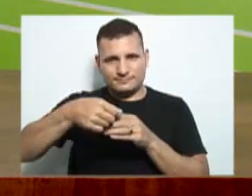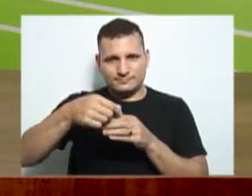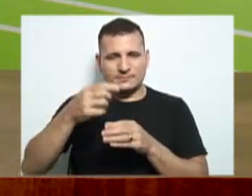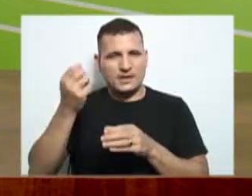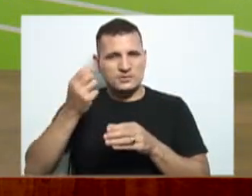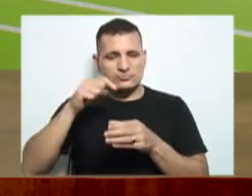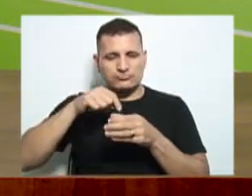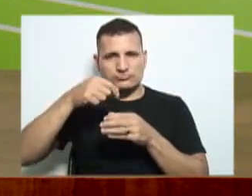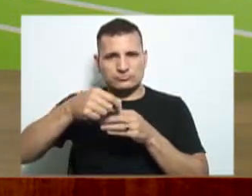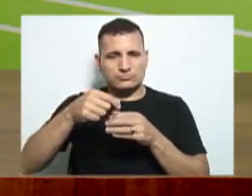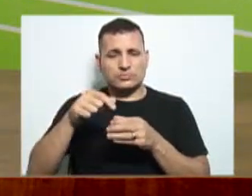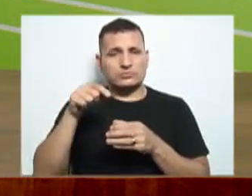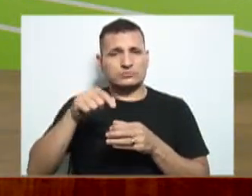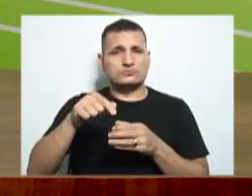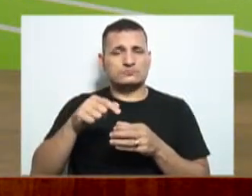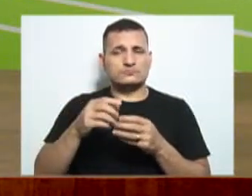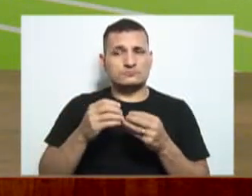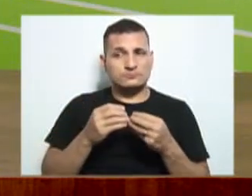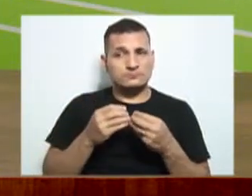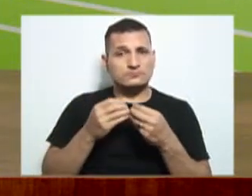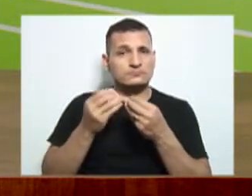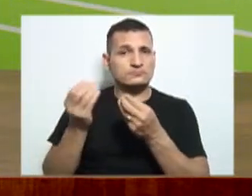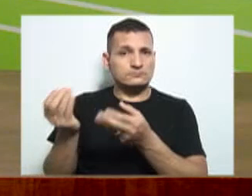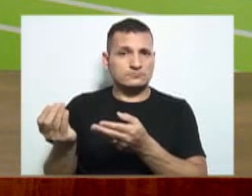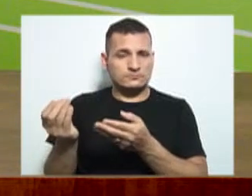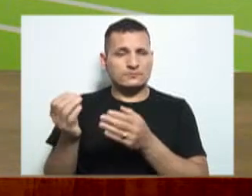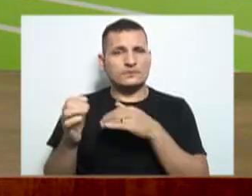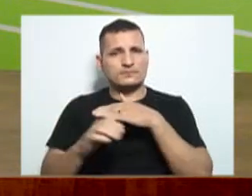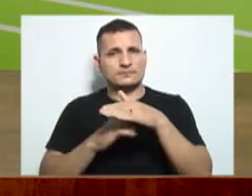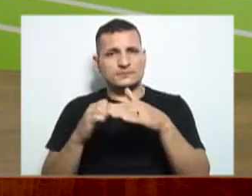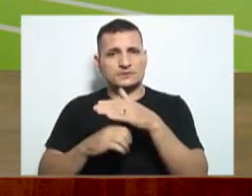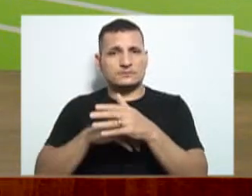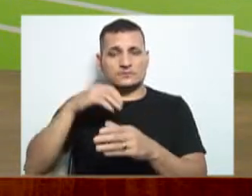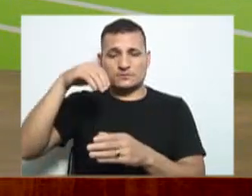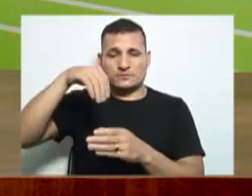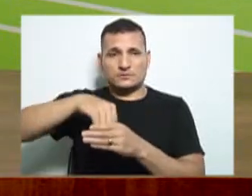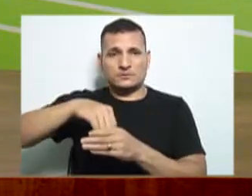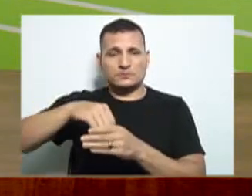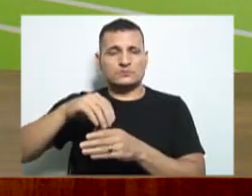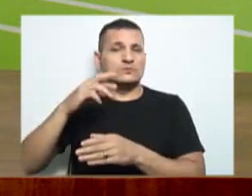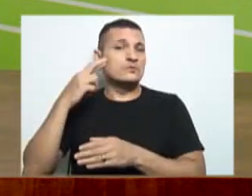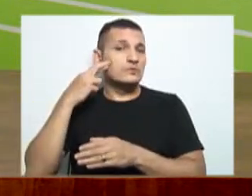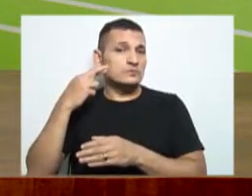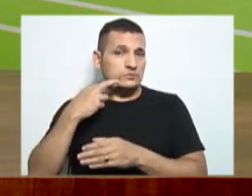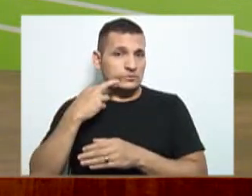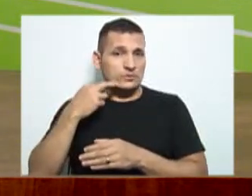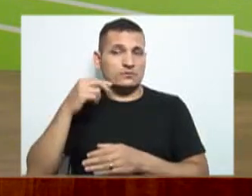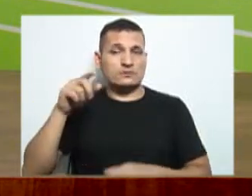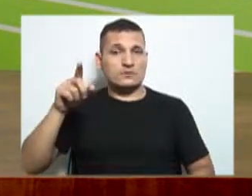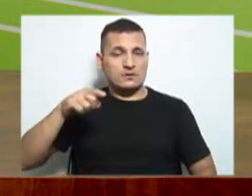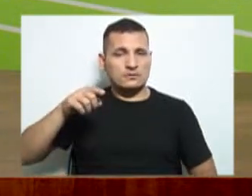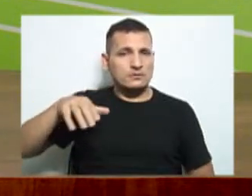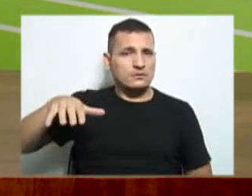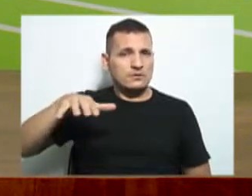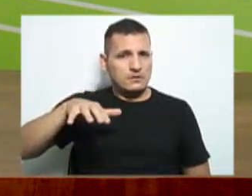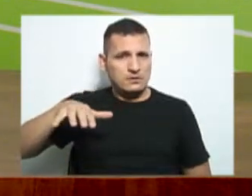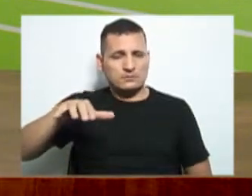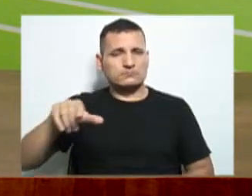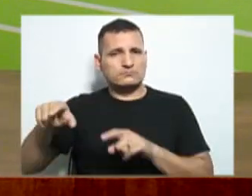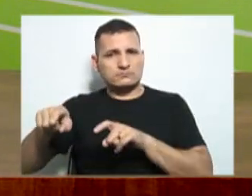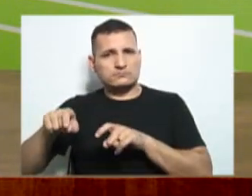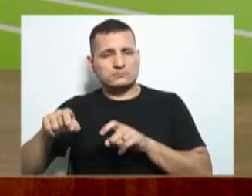entrega ocorre para empresas dentro do próprio estado e são do ramo agropecuário